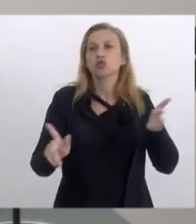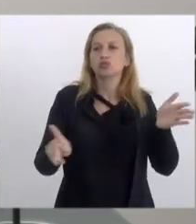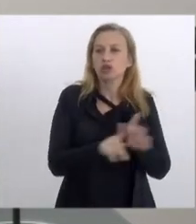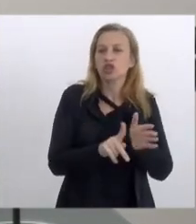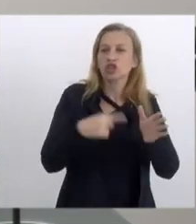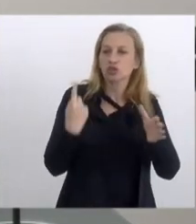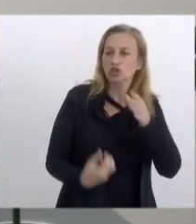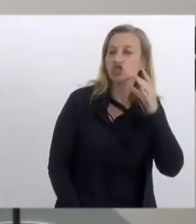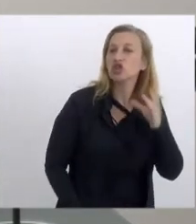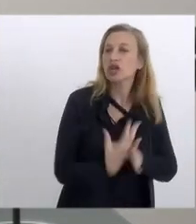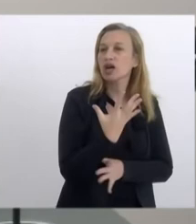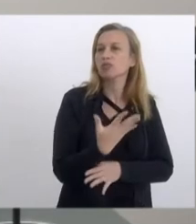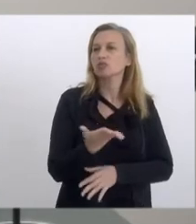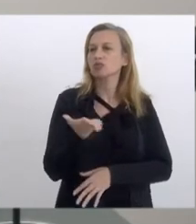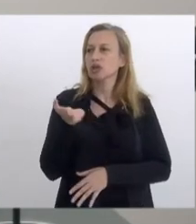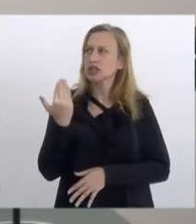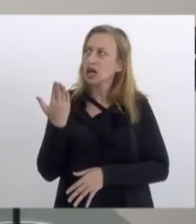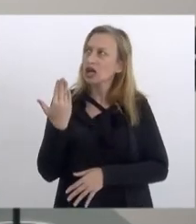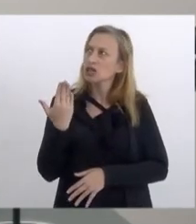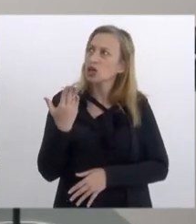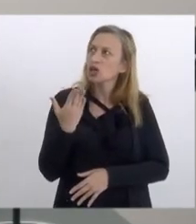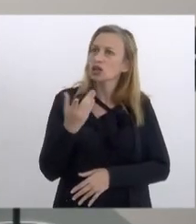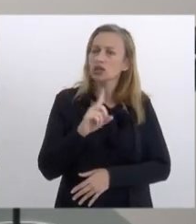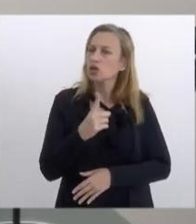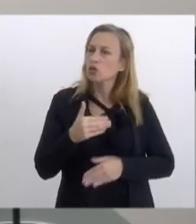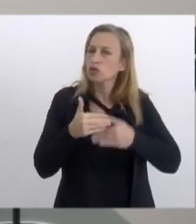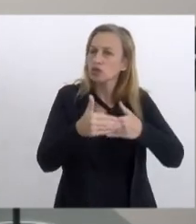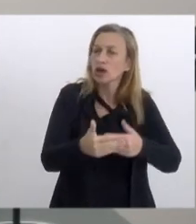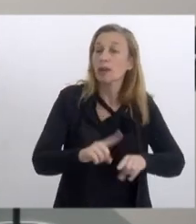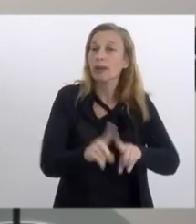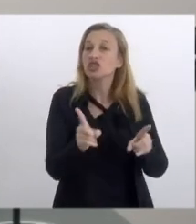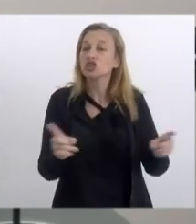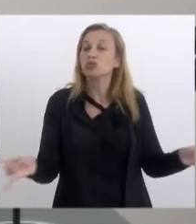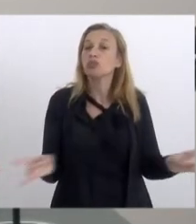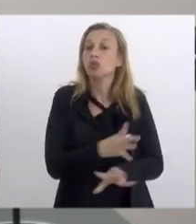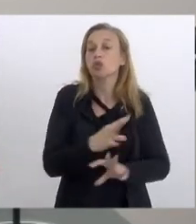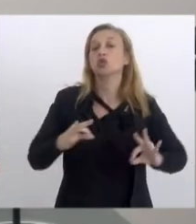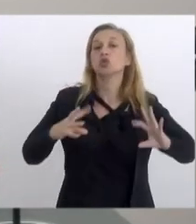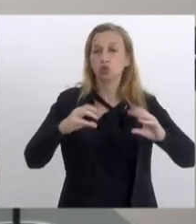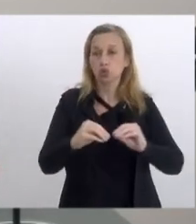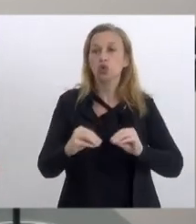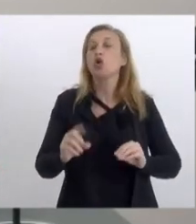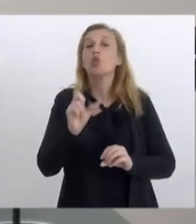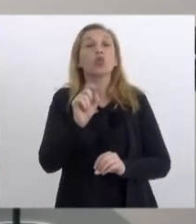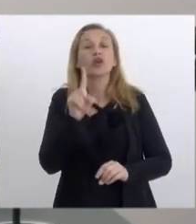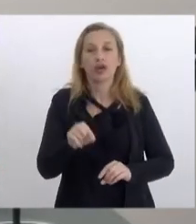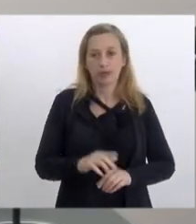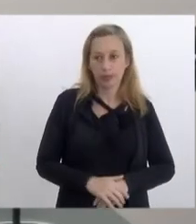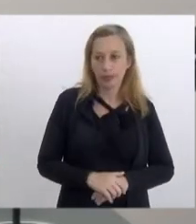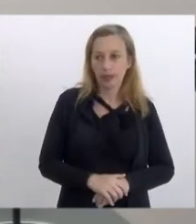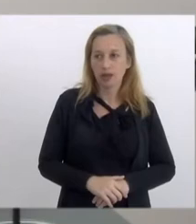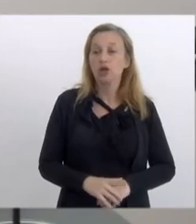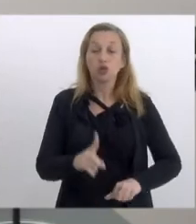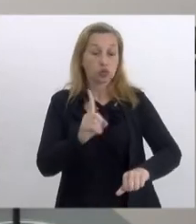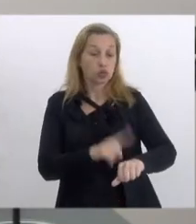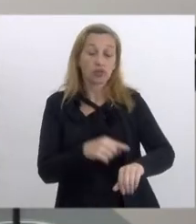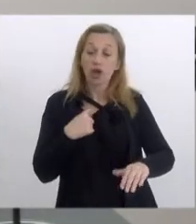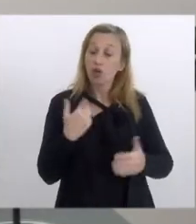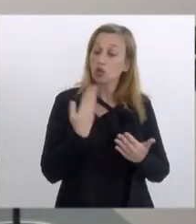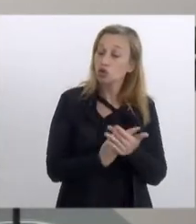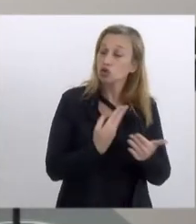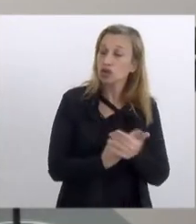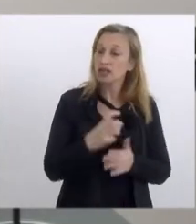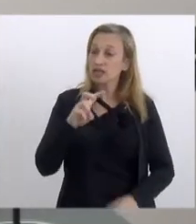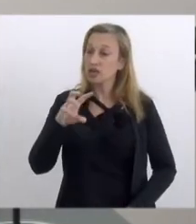criamos, e não demos andamento, mas estão todos prontos. E o que era? Tempo que eu estudava, estou com